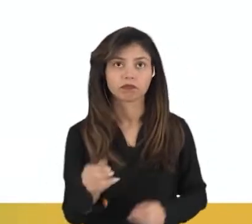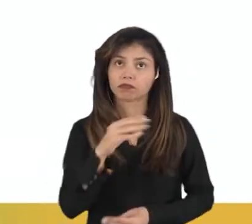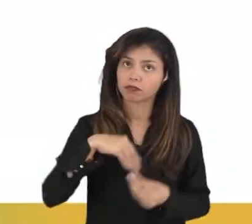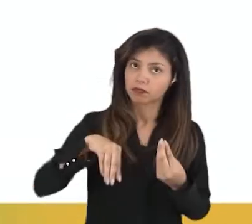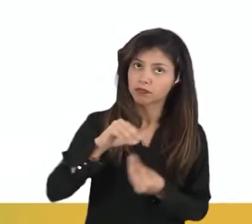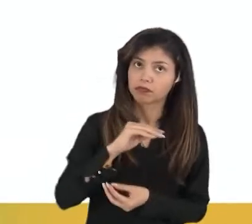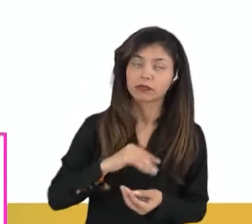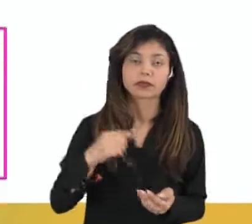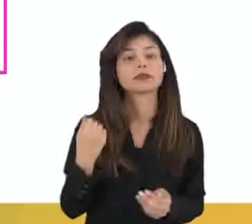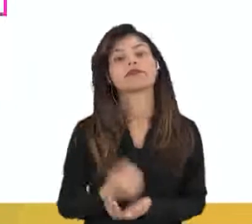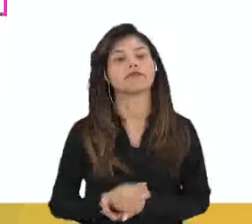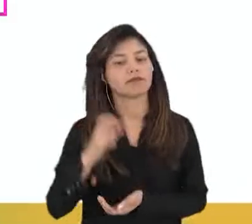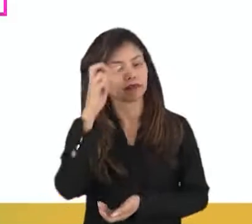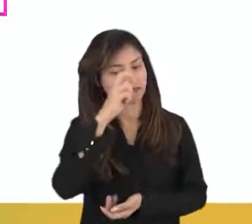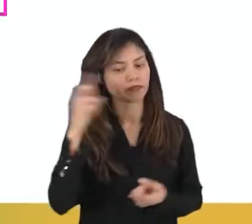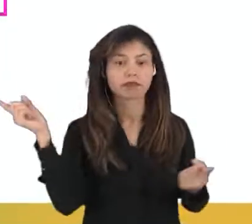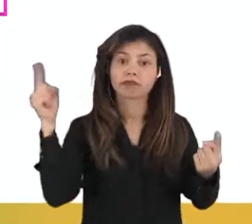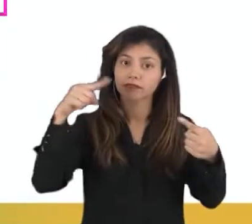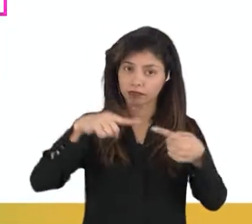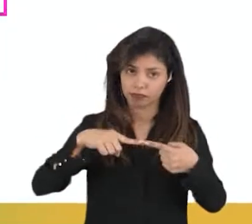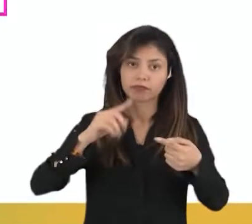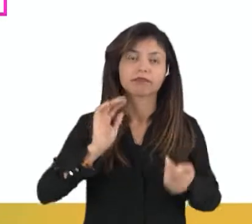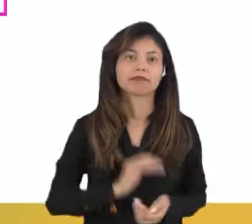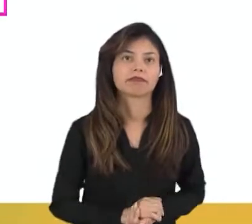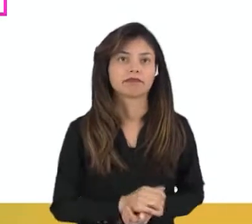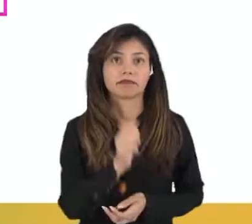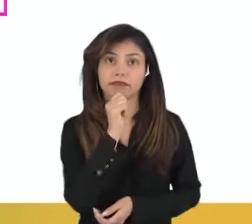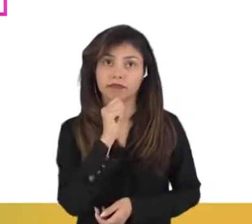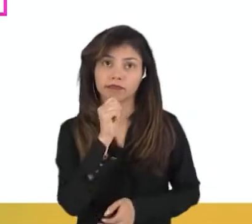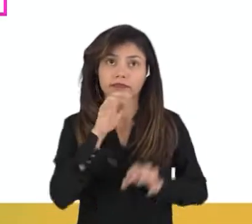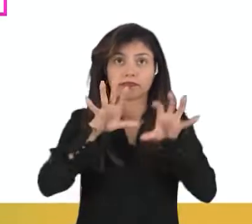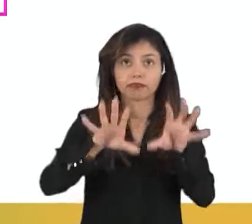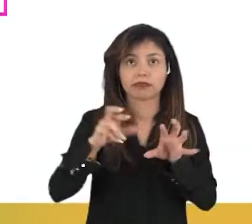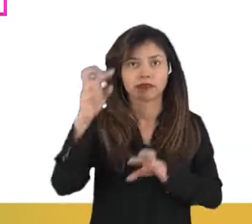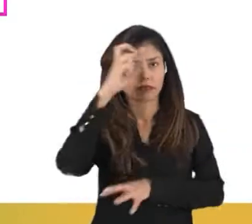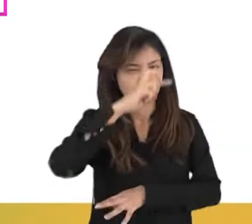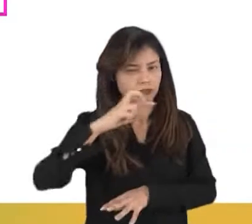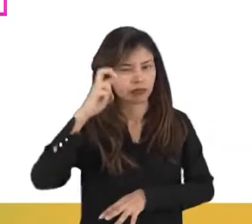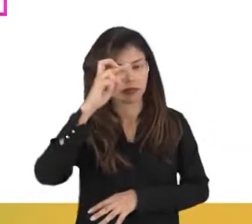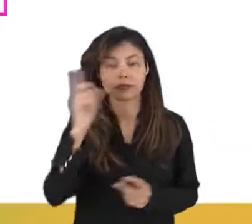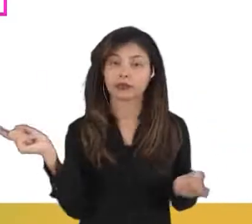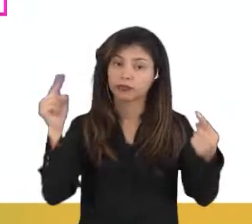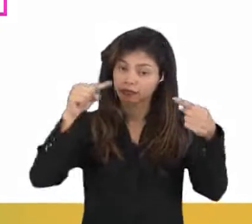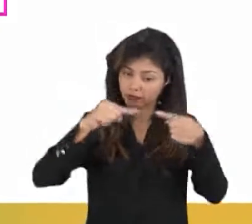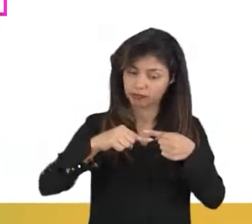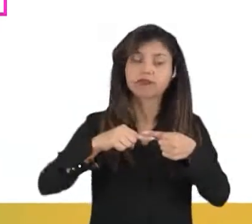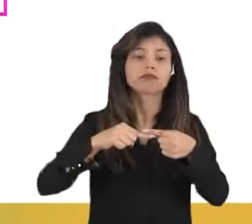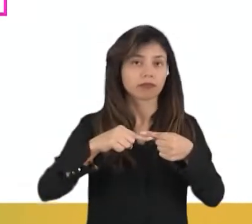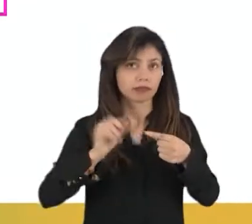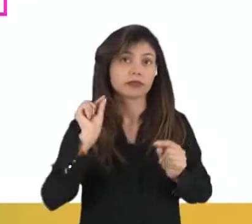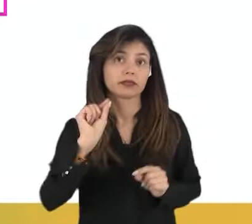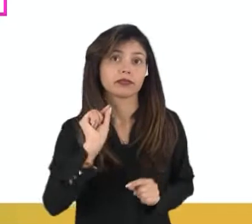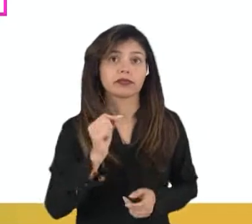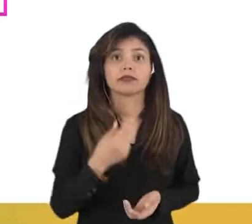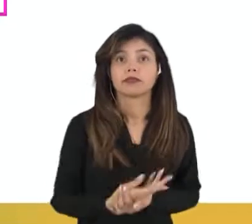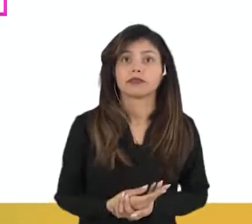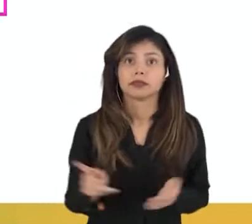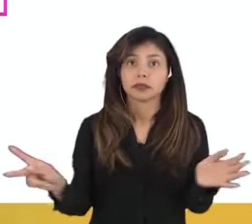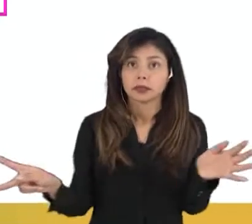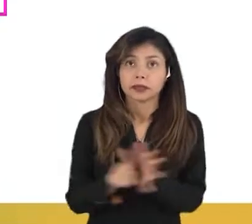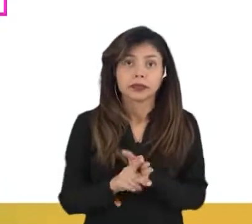de análise combinatória. Então, devido a isso, nós podemos observar que a análise combinatória, ela vai ser um pré-requisito